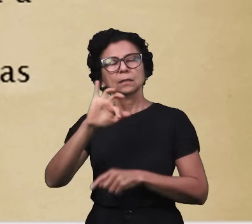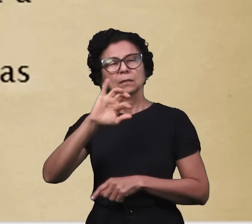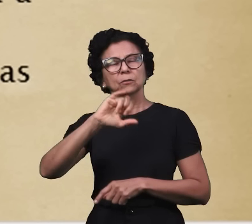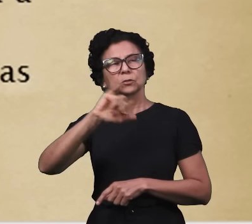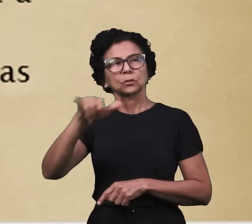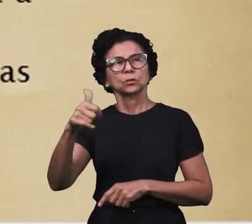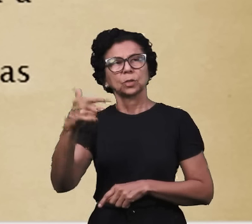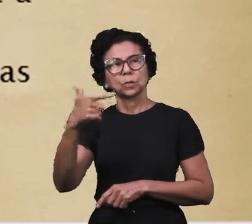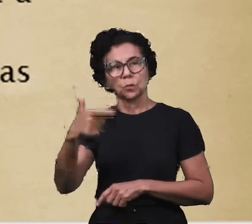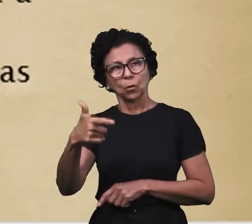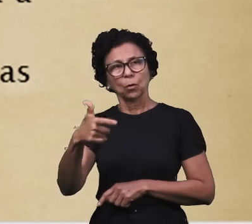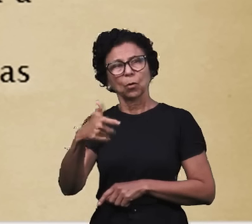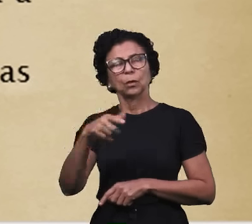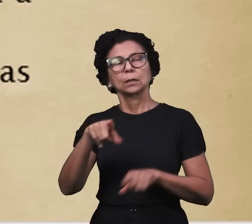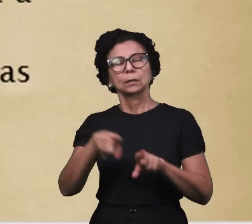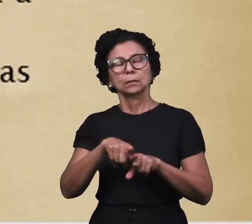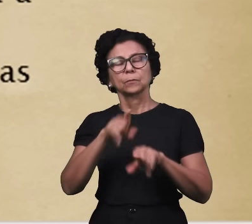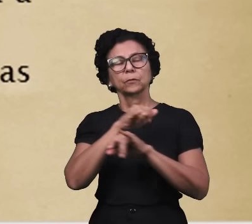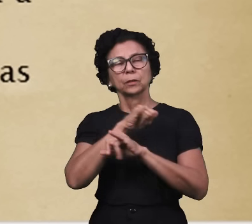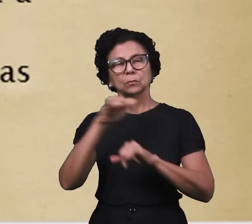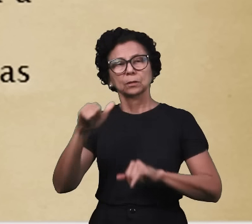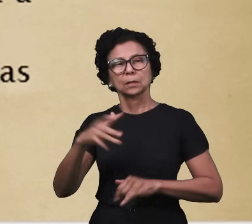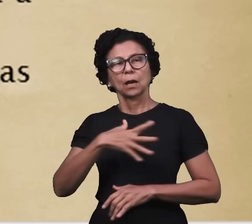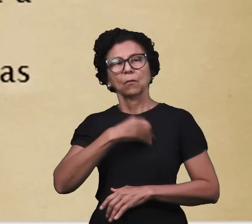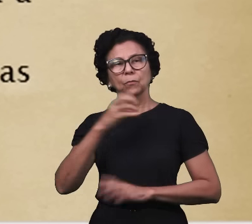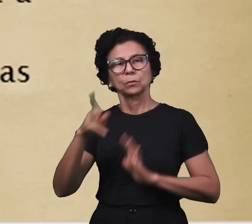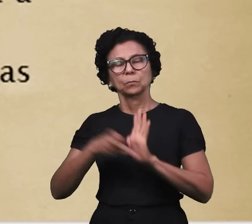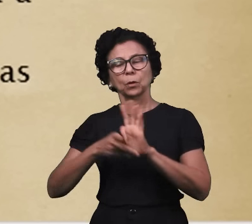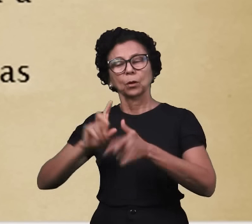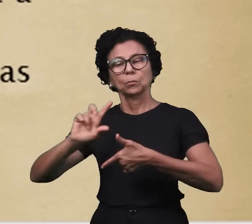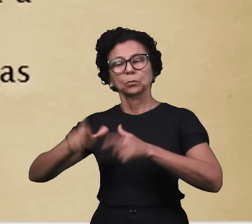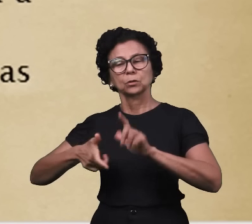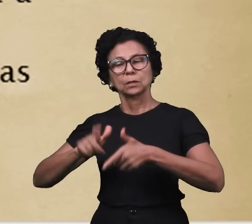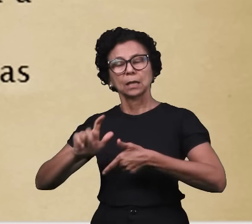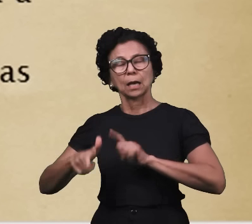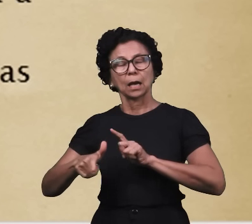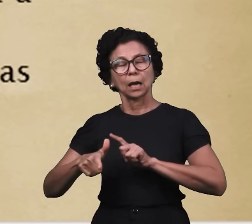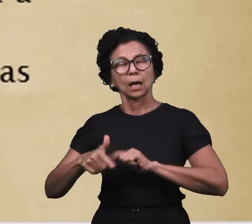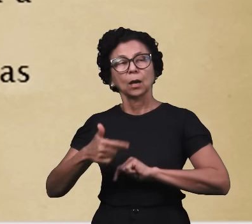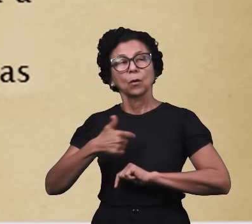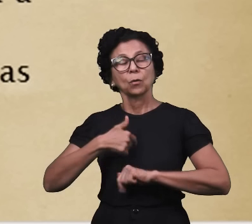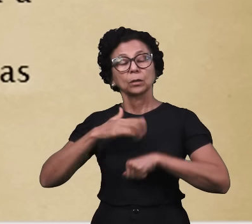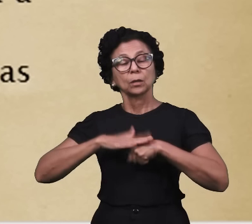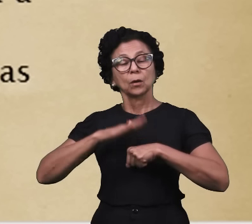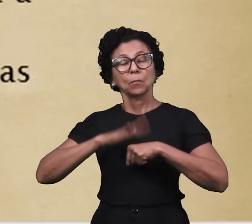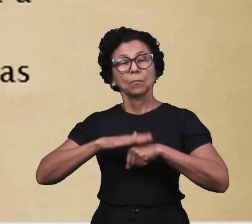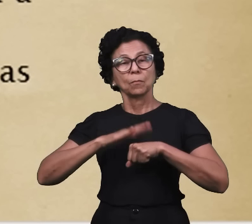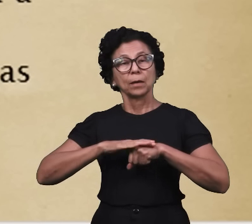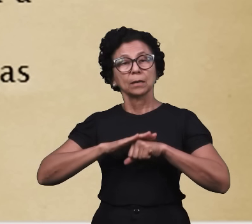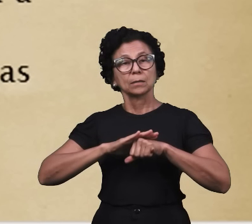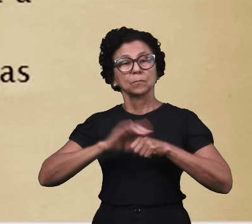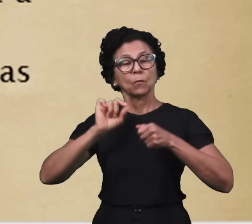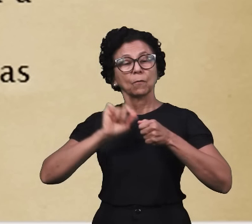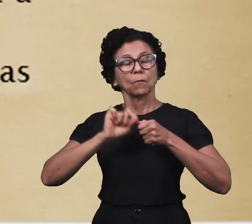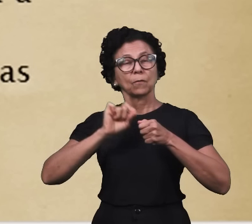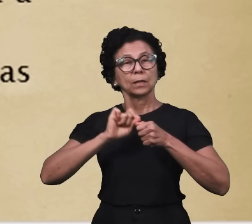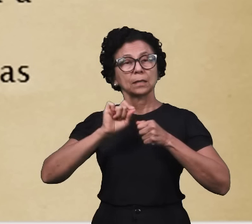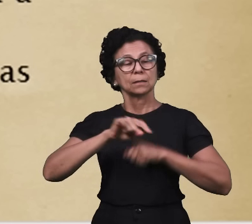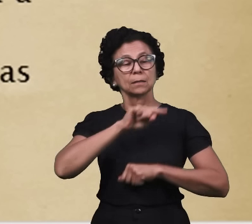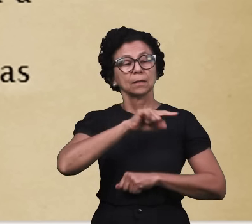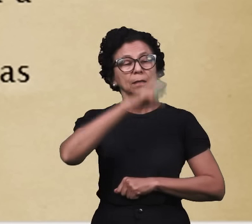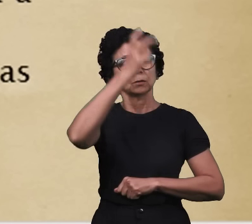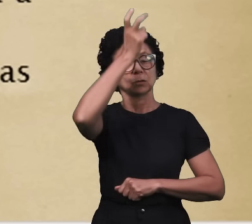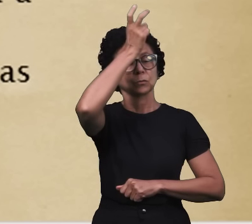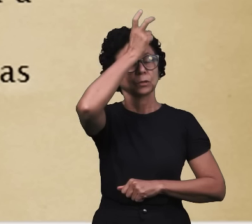Israel: Vós tendes visto o que fiz aos egípcios, como vos levei sobre as asas